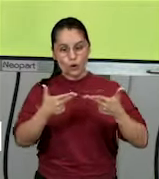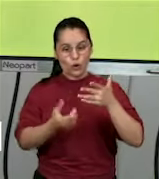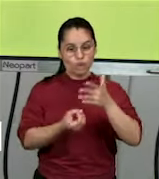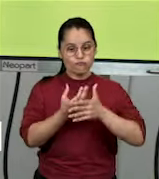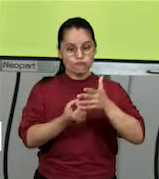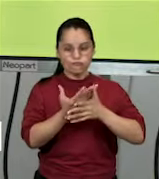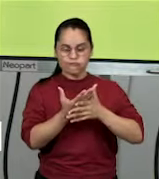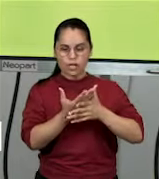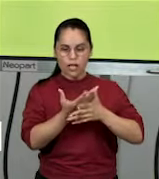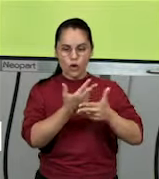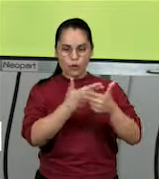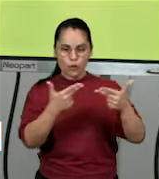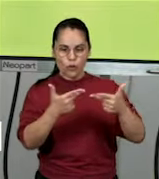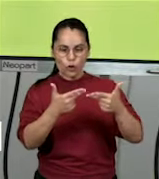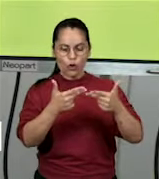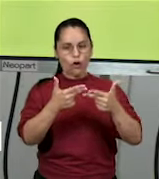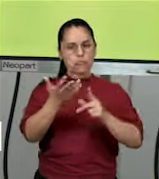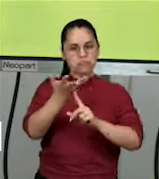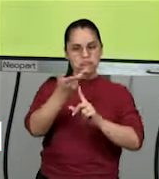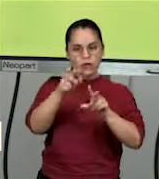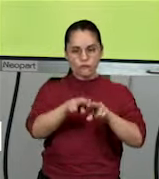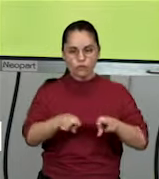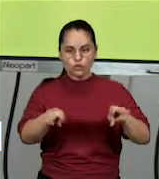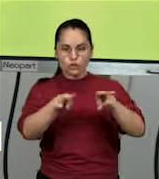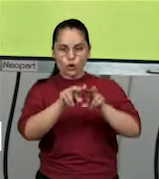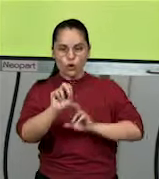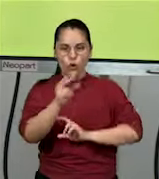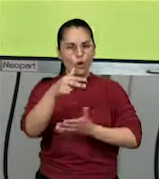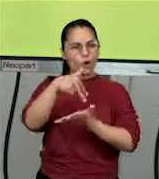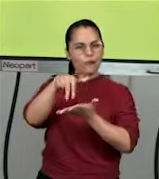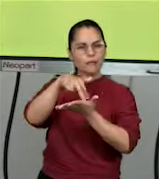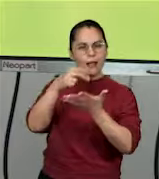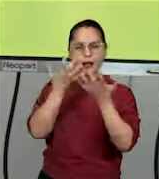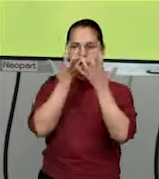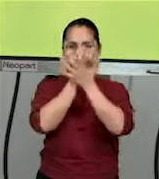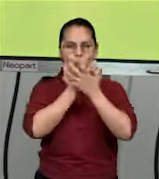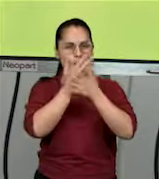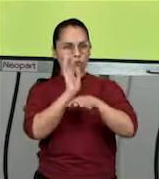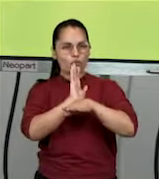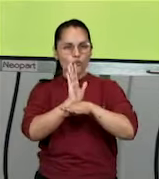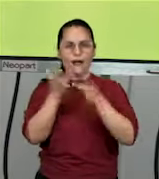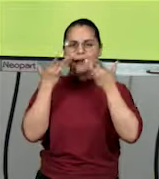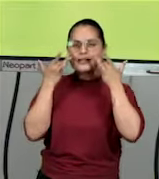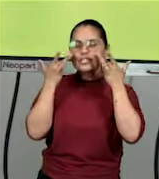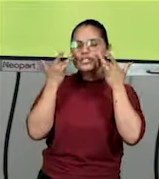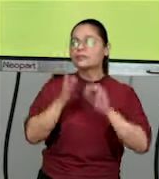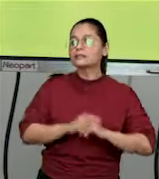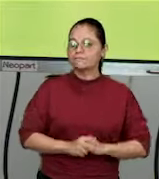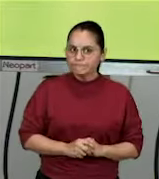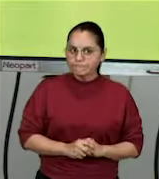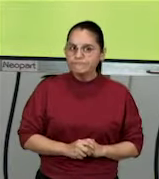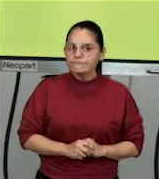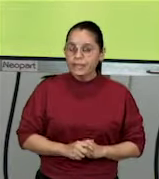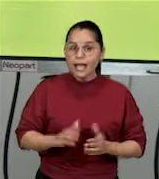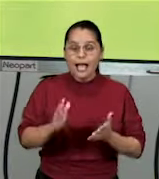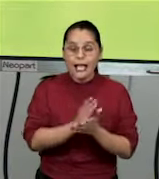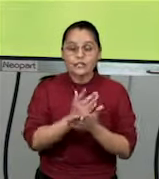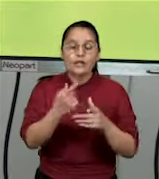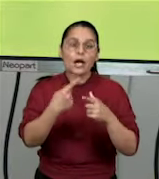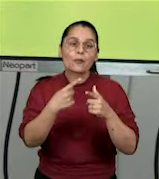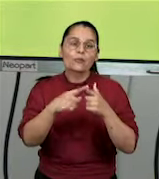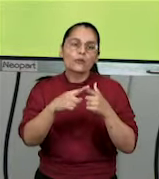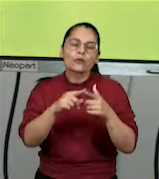produzir algo nas artes visuais, ou na dança, ou na música, ou no cinema, no teatro. De repente, é porque eu não dou o